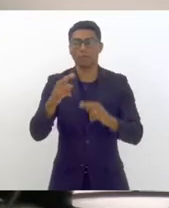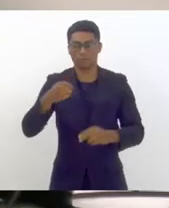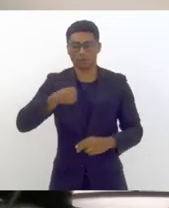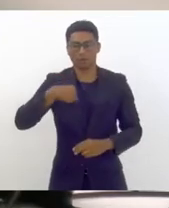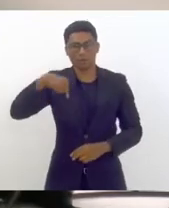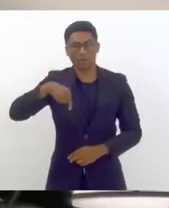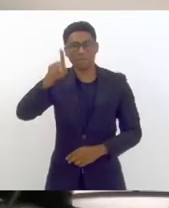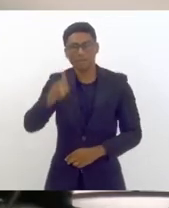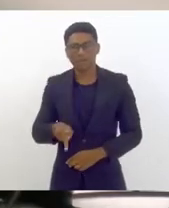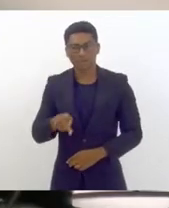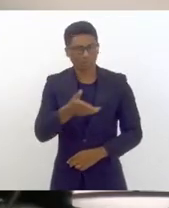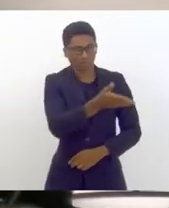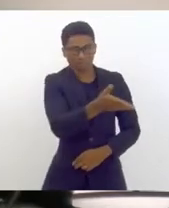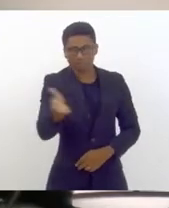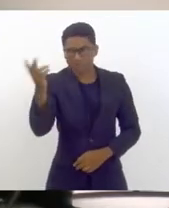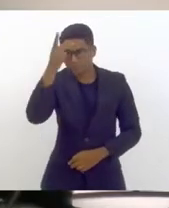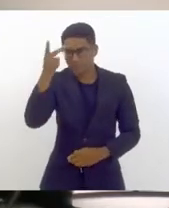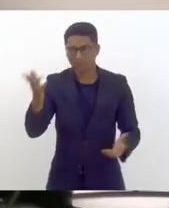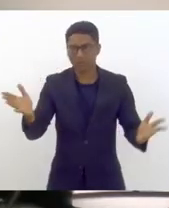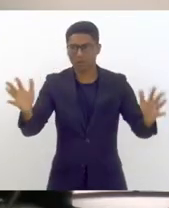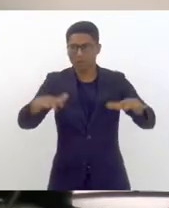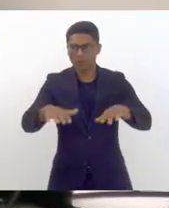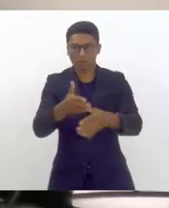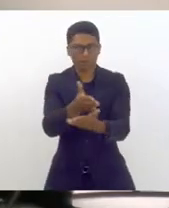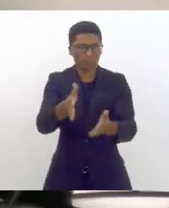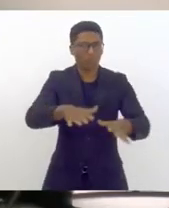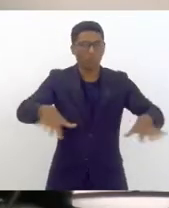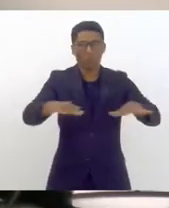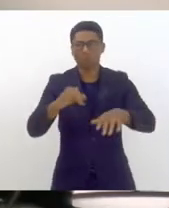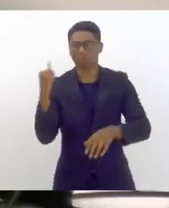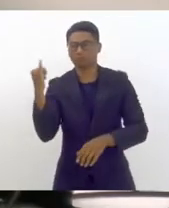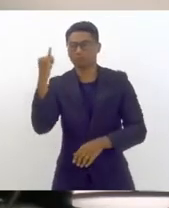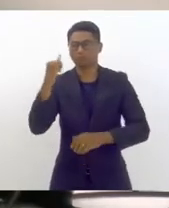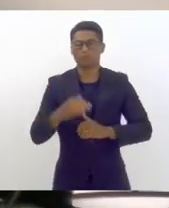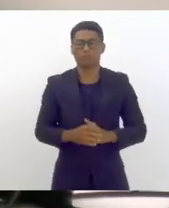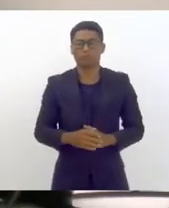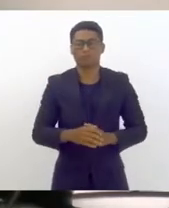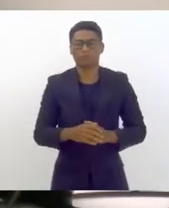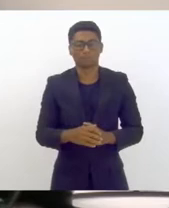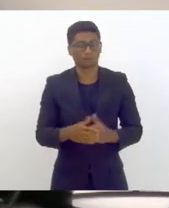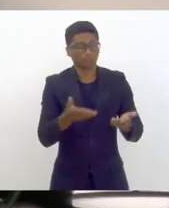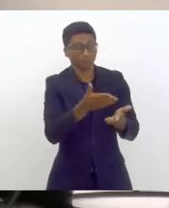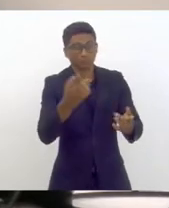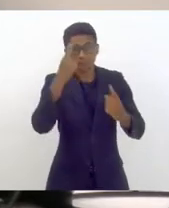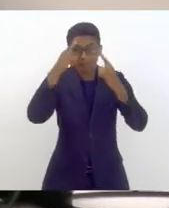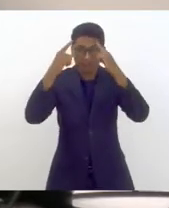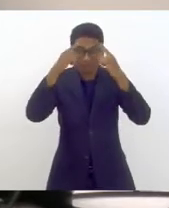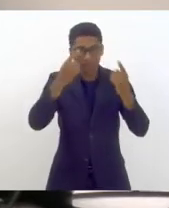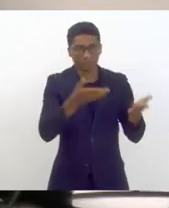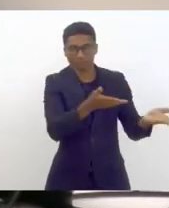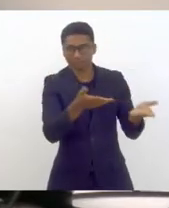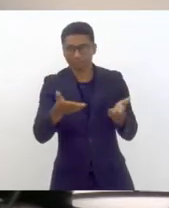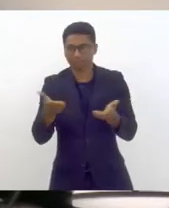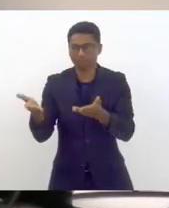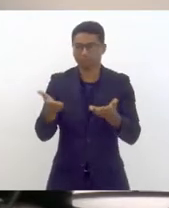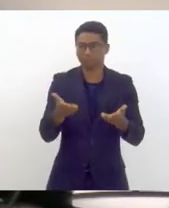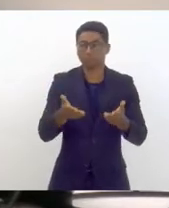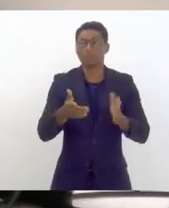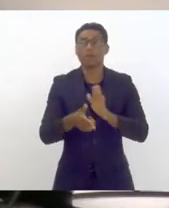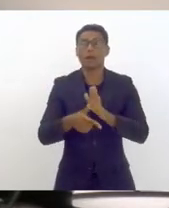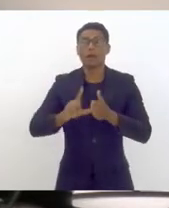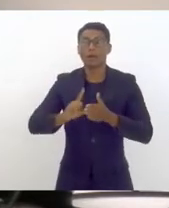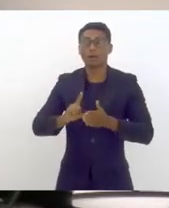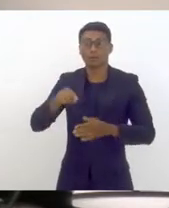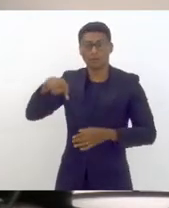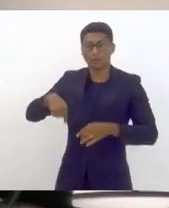e tão produtiva. Antes de passar a palavra para os autores das ideias, passar a palavra para o servidor da casa,